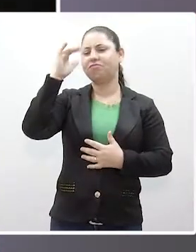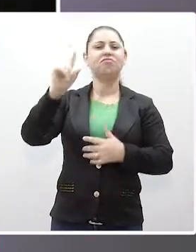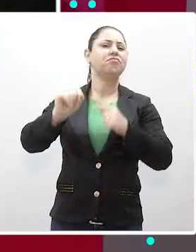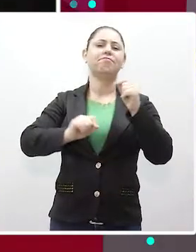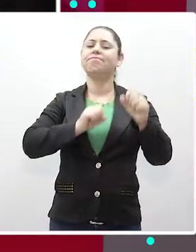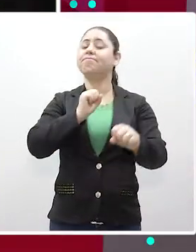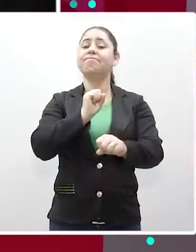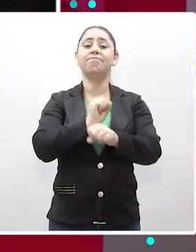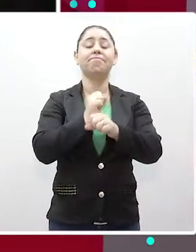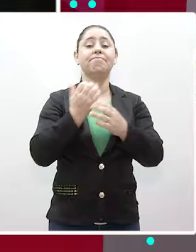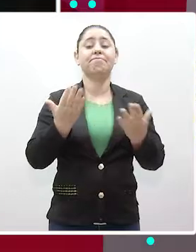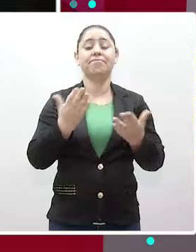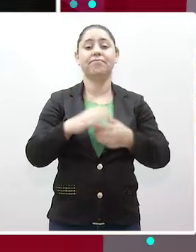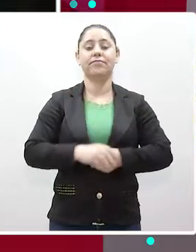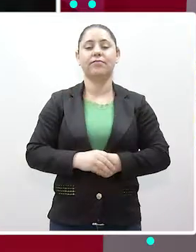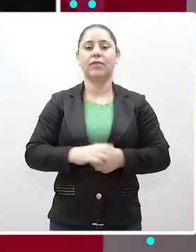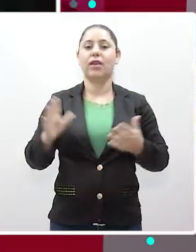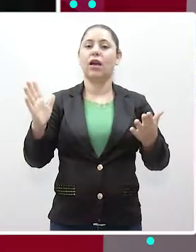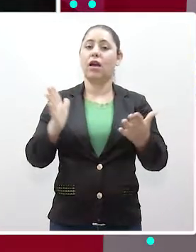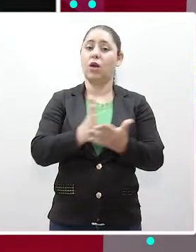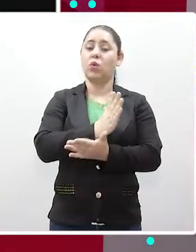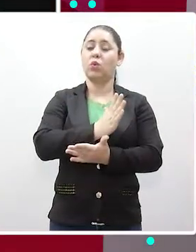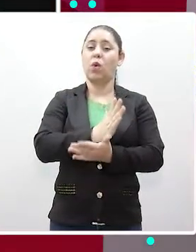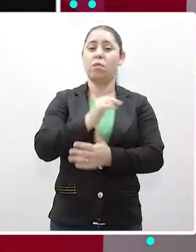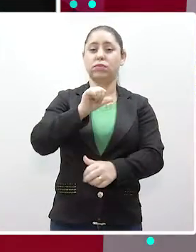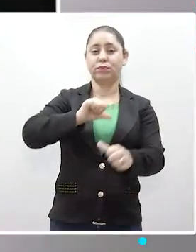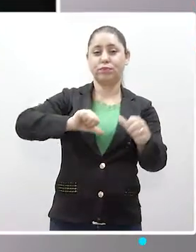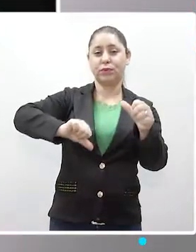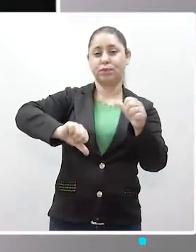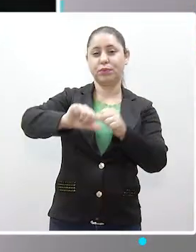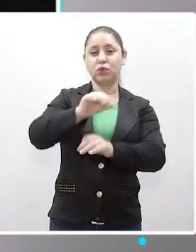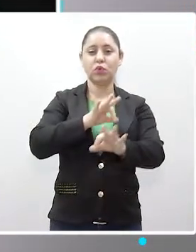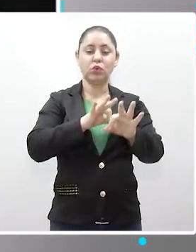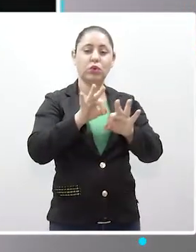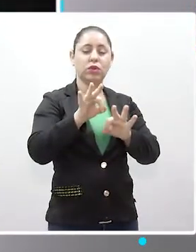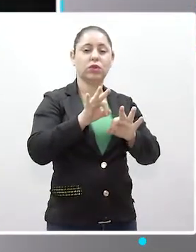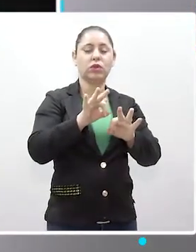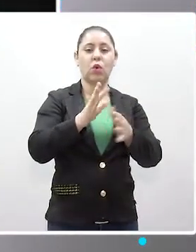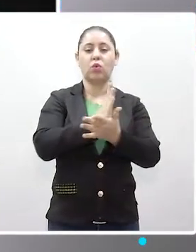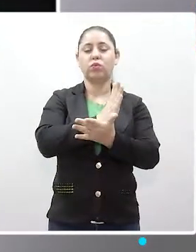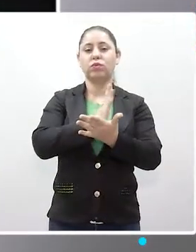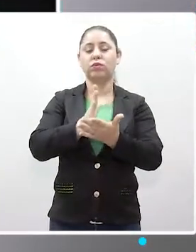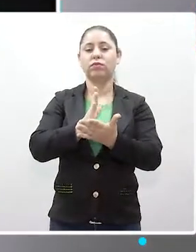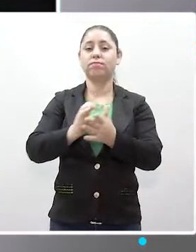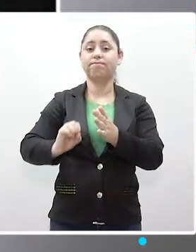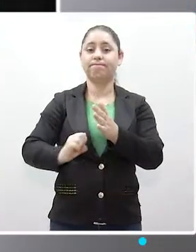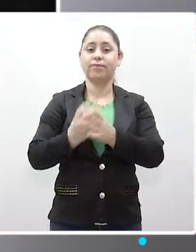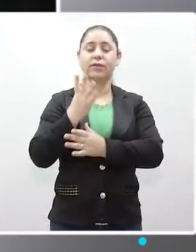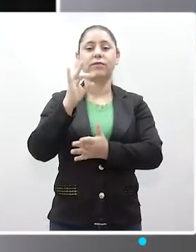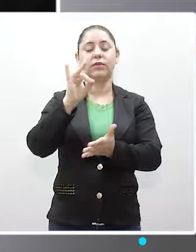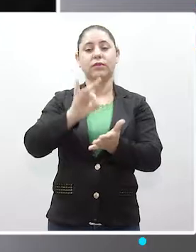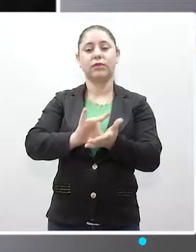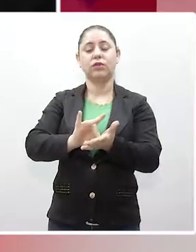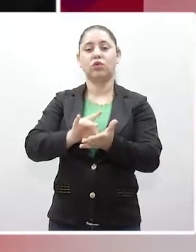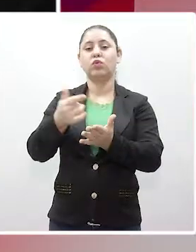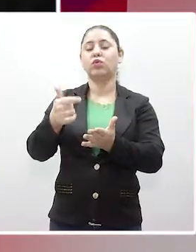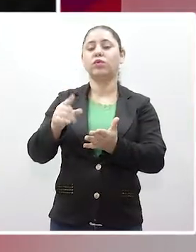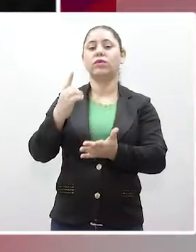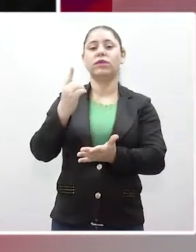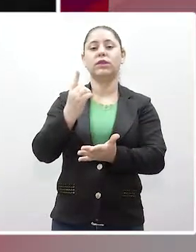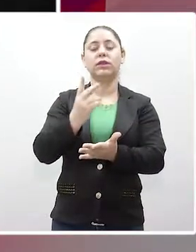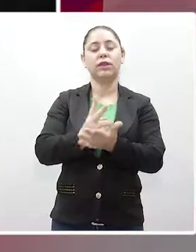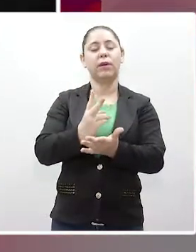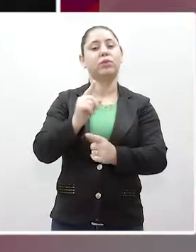esperar. Algumas configurações foram aí se confirmando, outras não, mas o debate é sempre